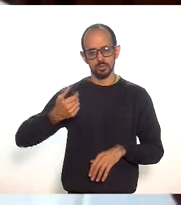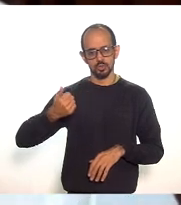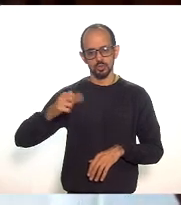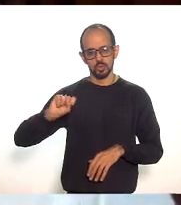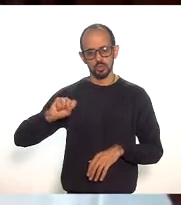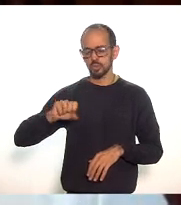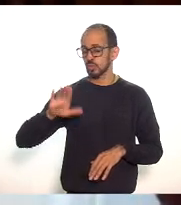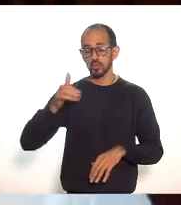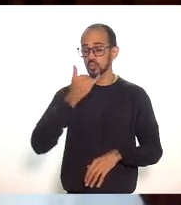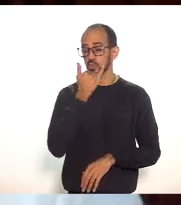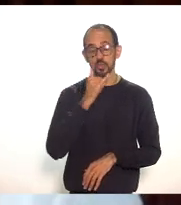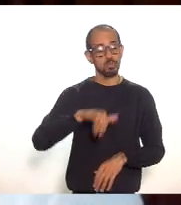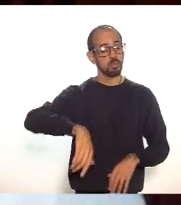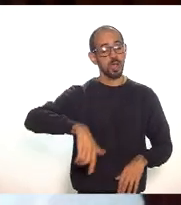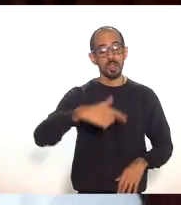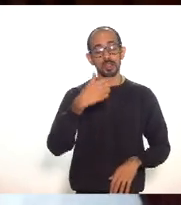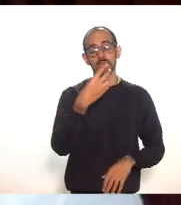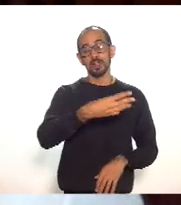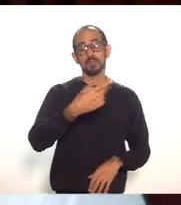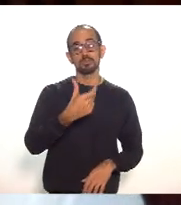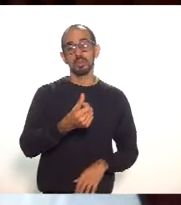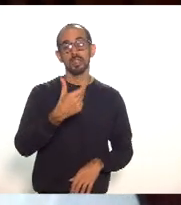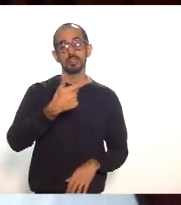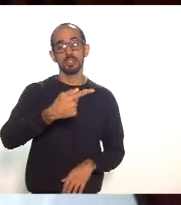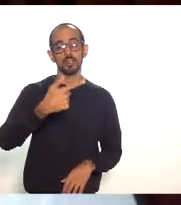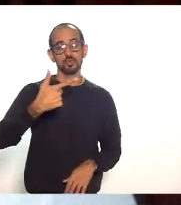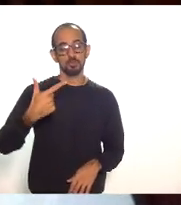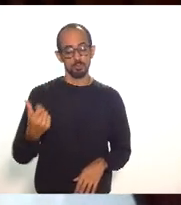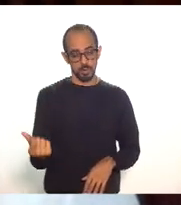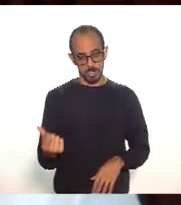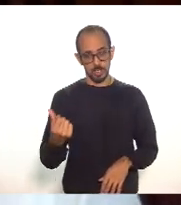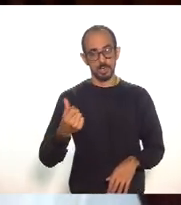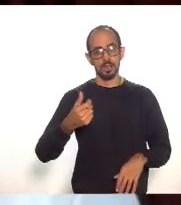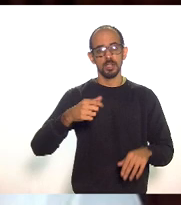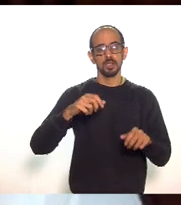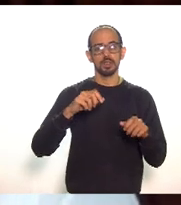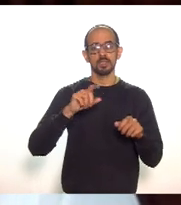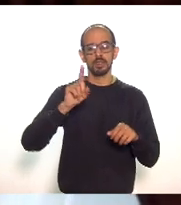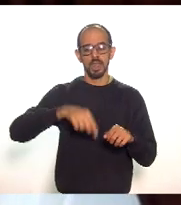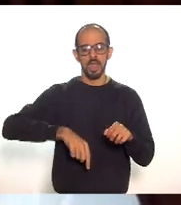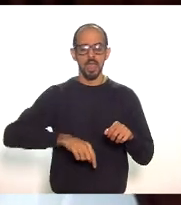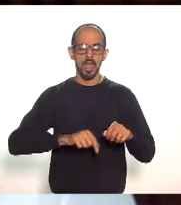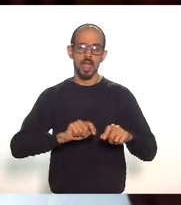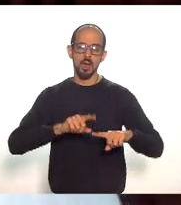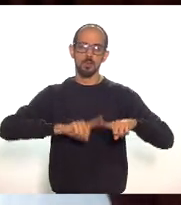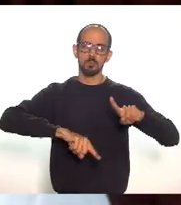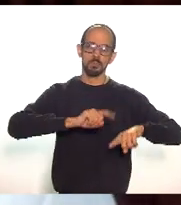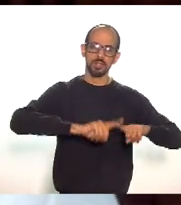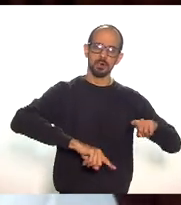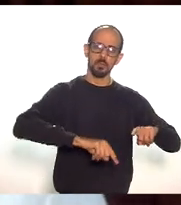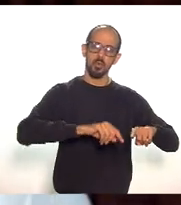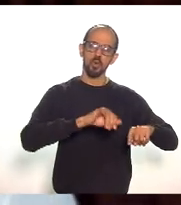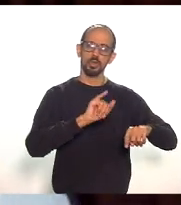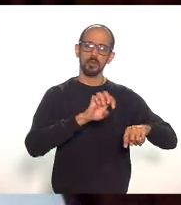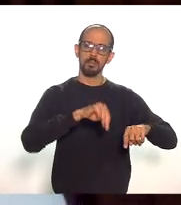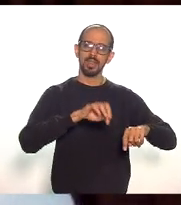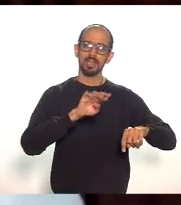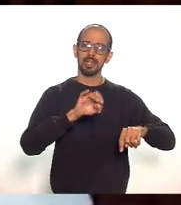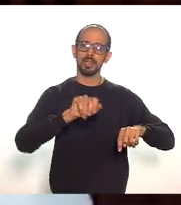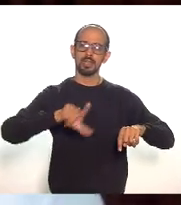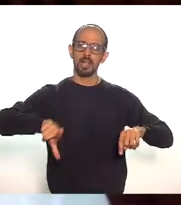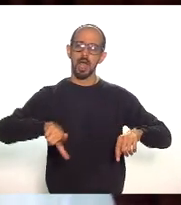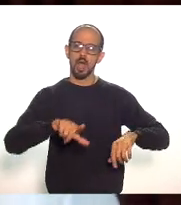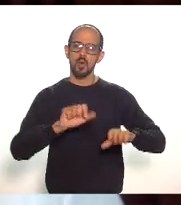o 3676, que declara patrimônio cultural e material do Estado do Rio de Janeiro a Festa do Tomate.